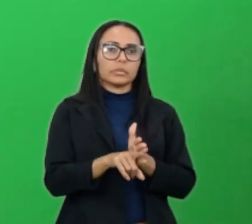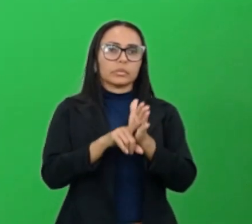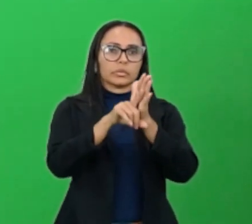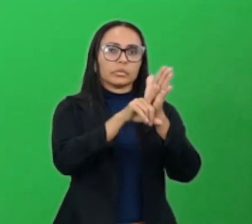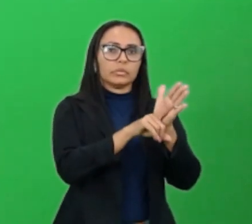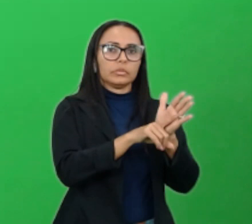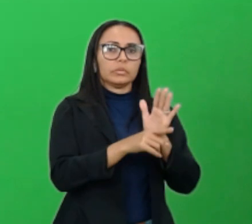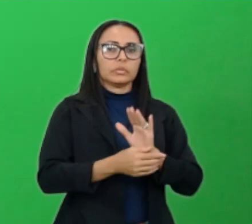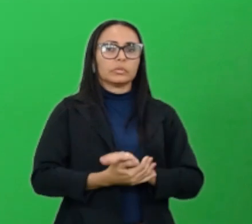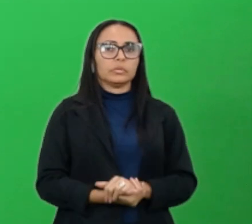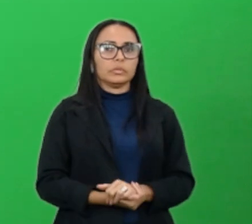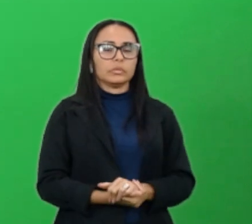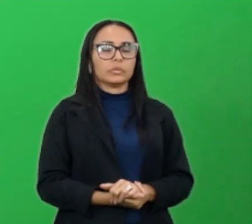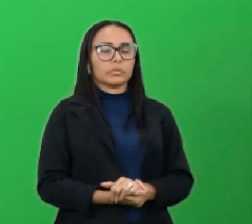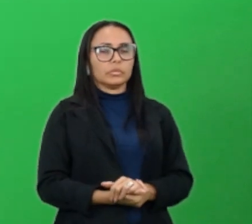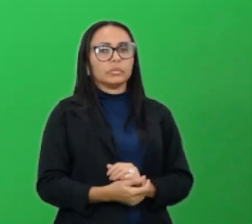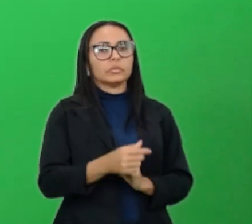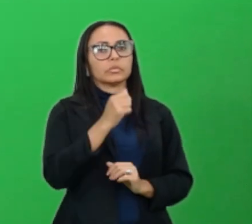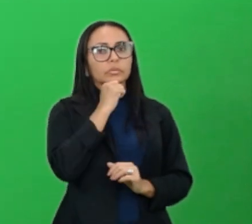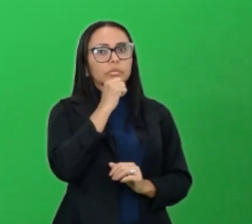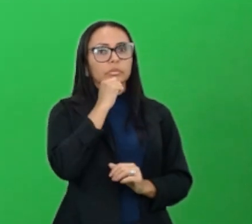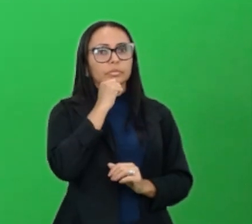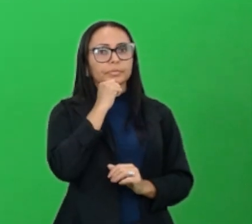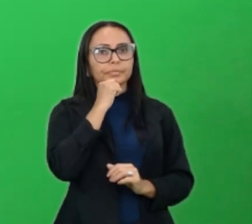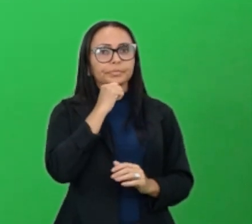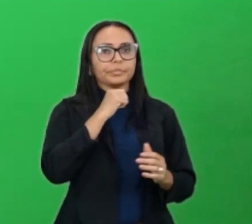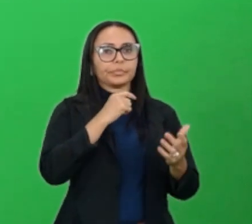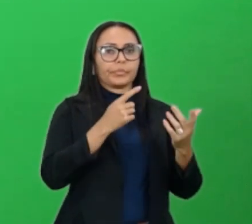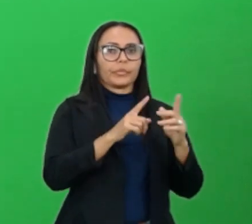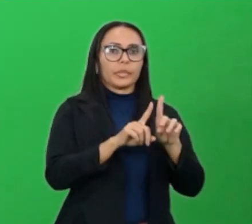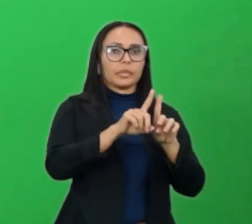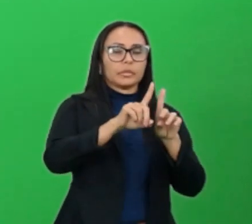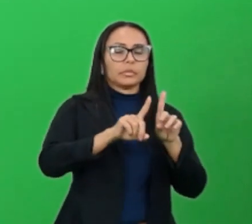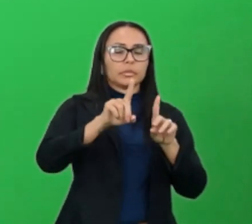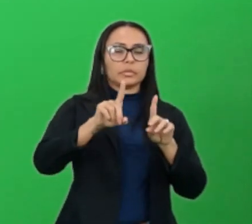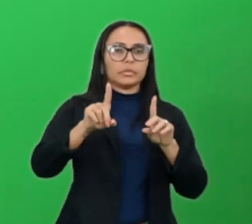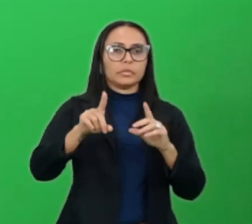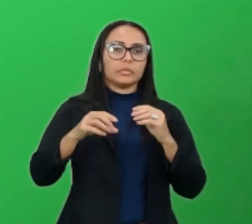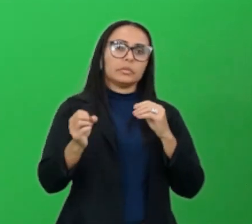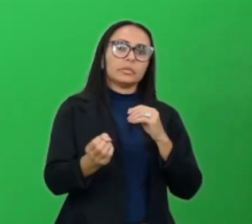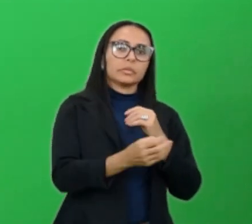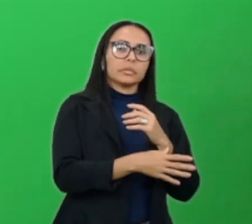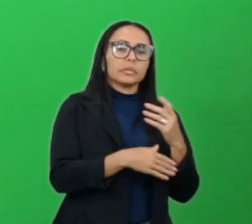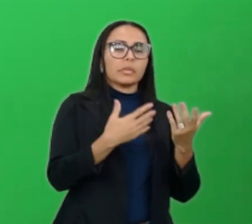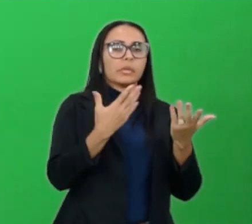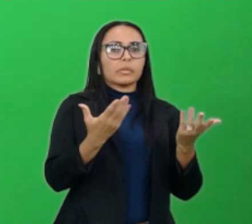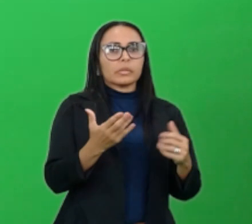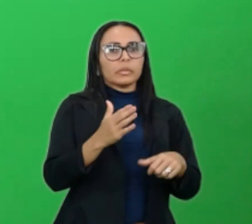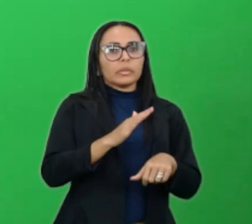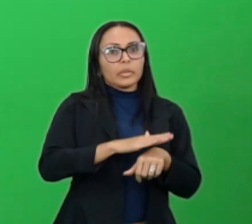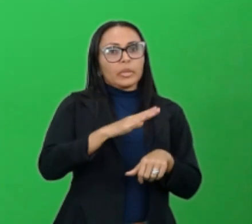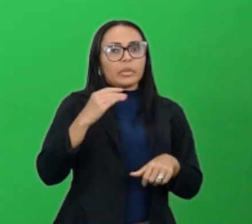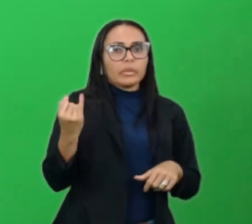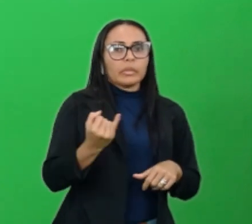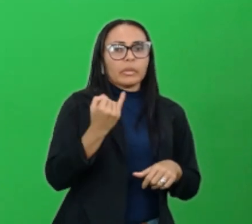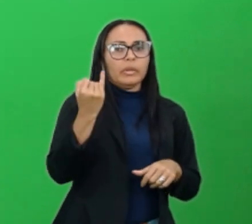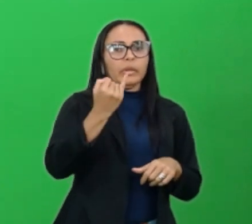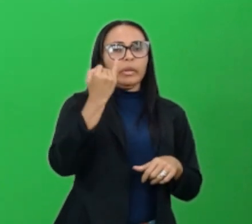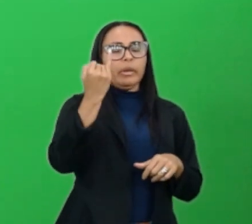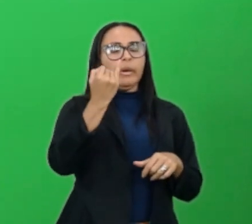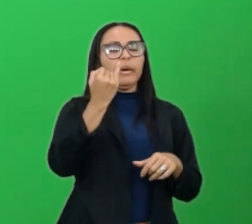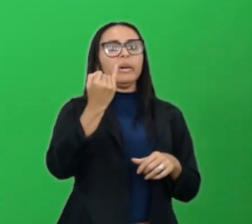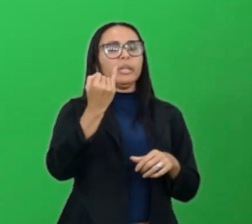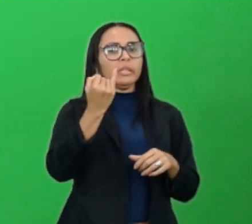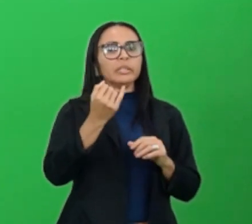e ainda indicadores de impactos da inovação, que são os mais relevantes, né, vistos como os mais relevantes, e